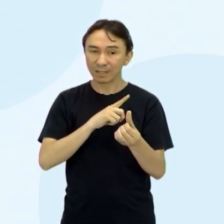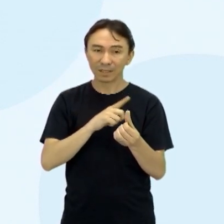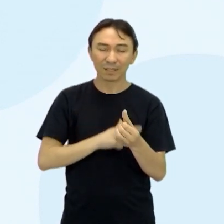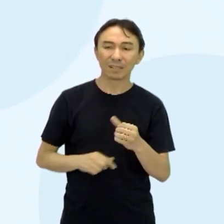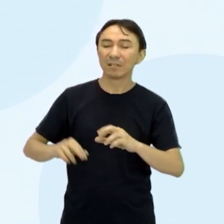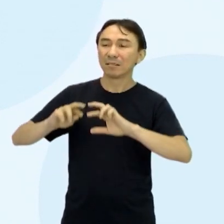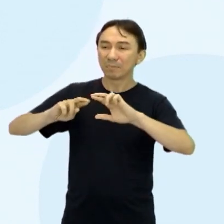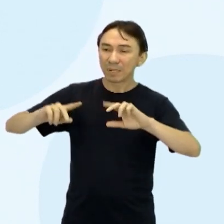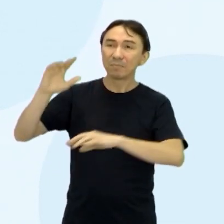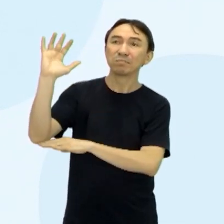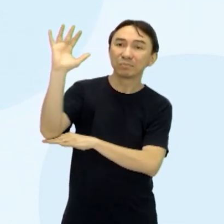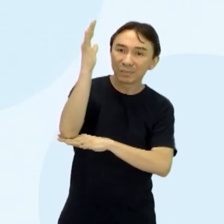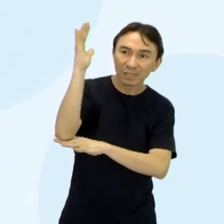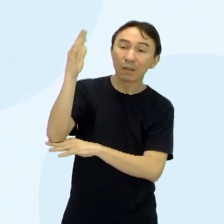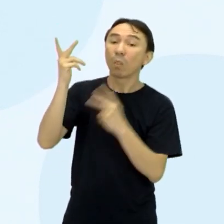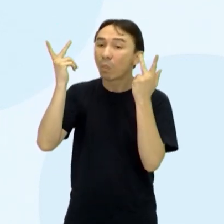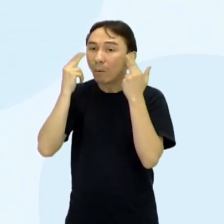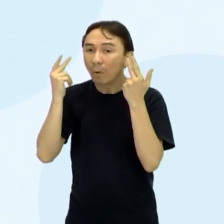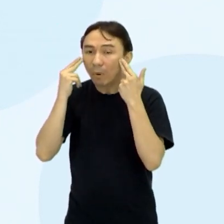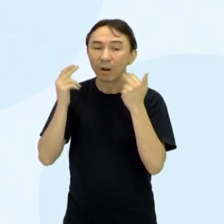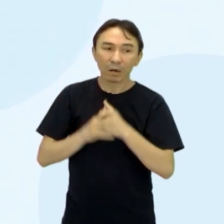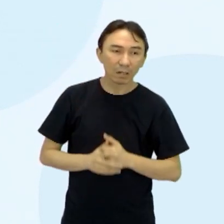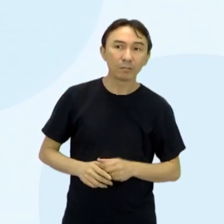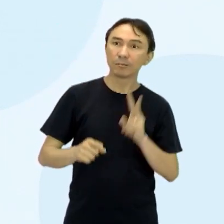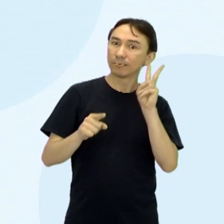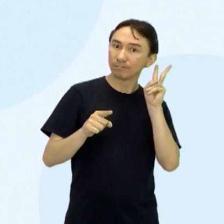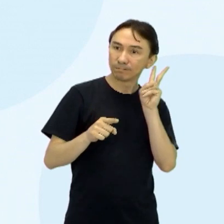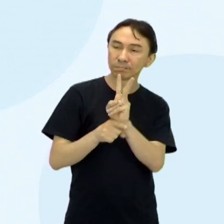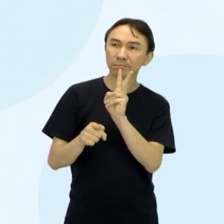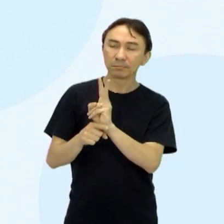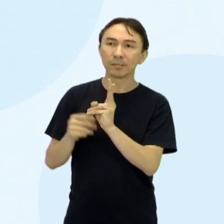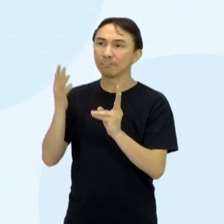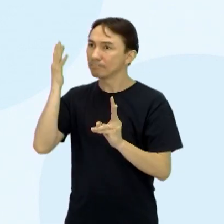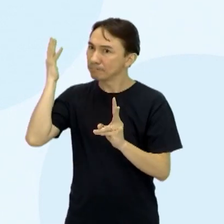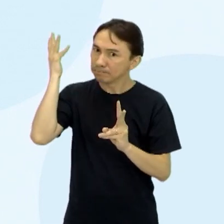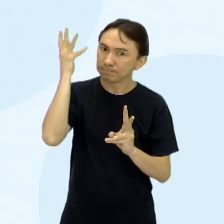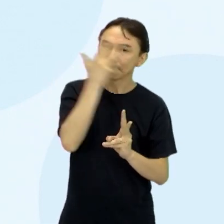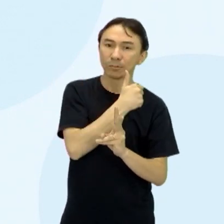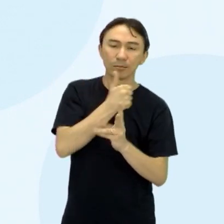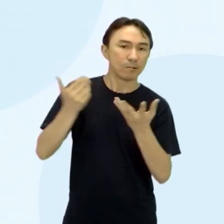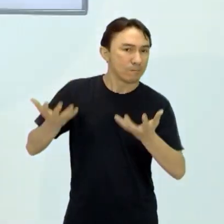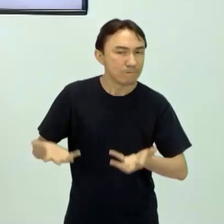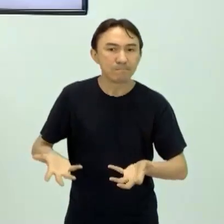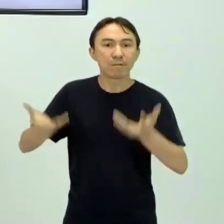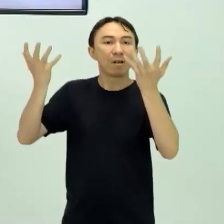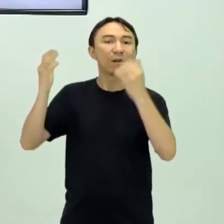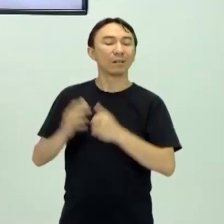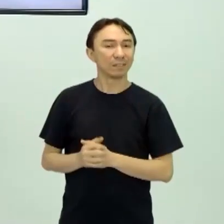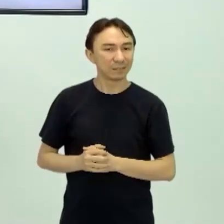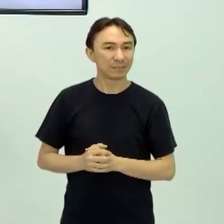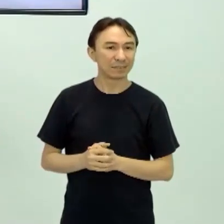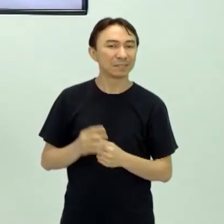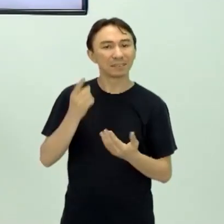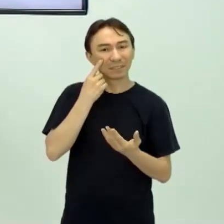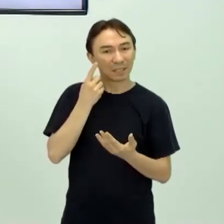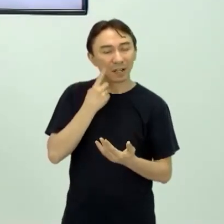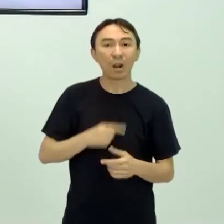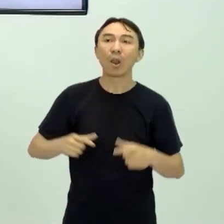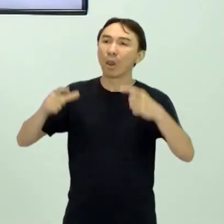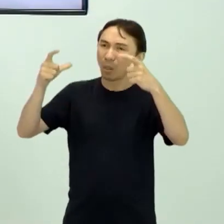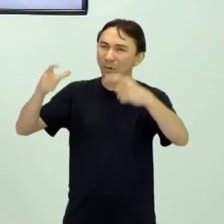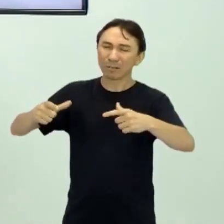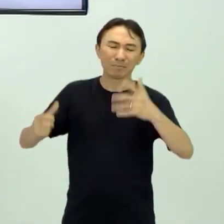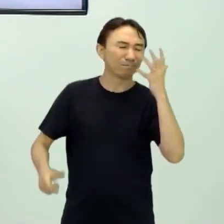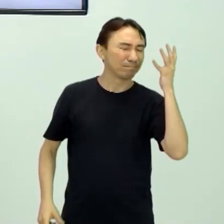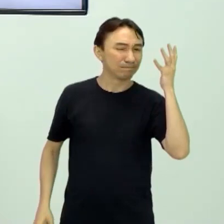e pouco alteradas de notável beleza cênica, né? Quando a gente fala da questão cênica, do próprio local,